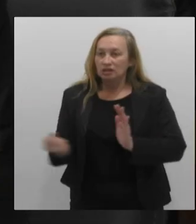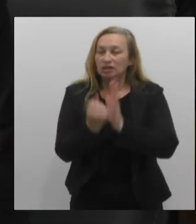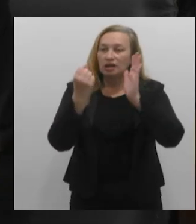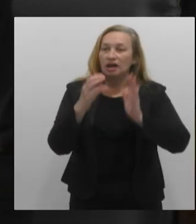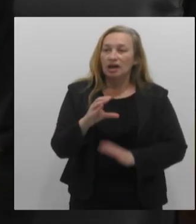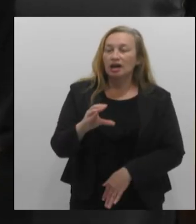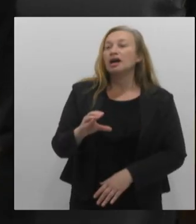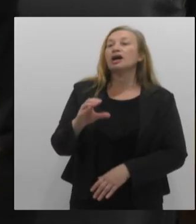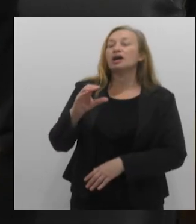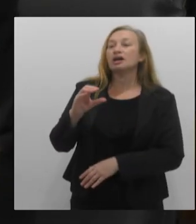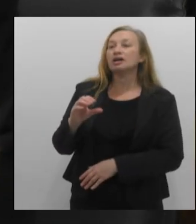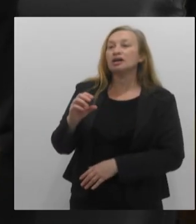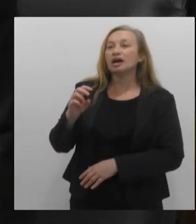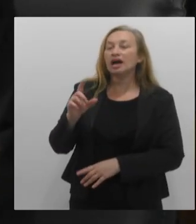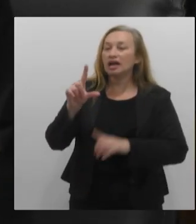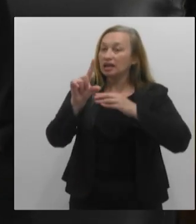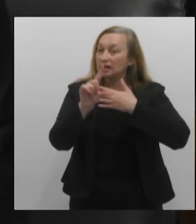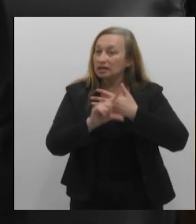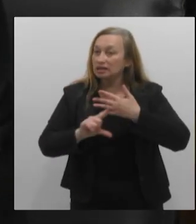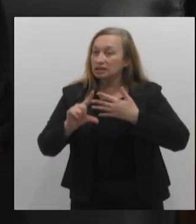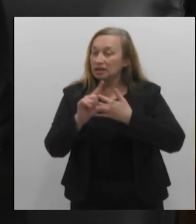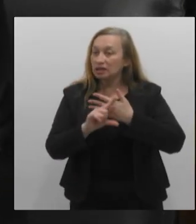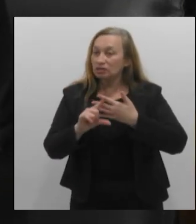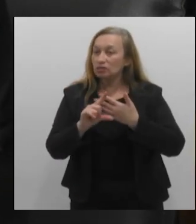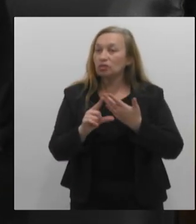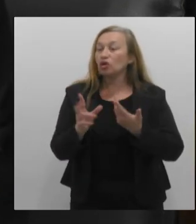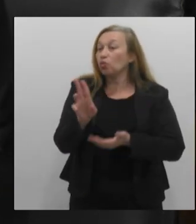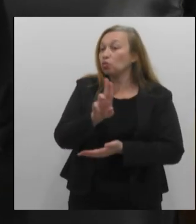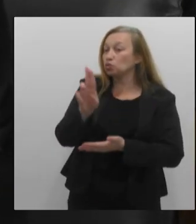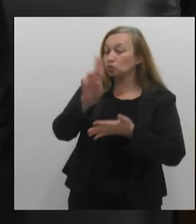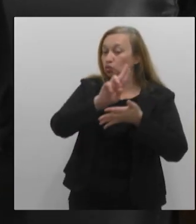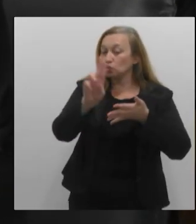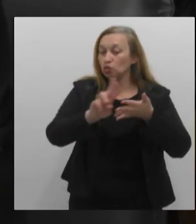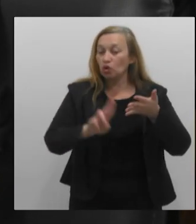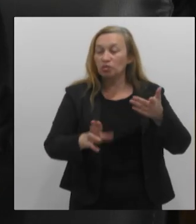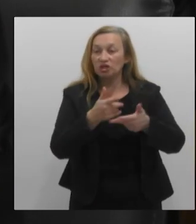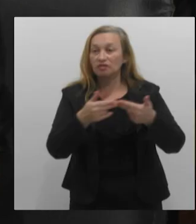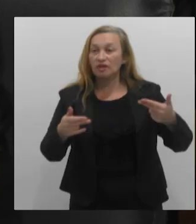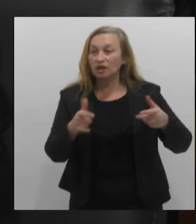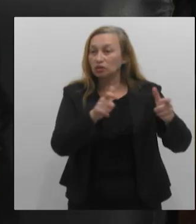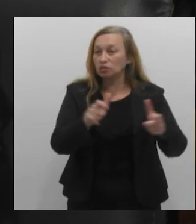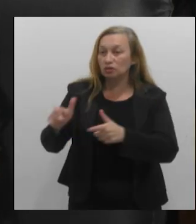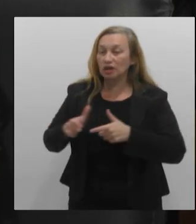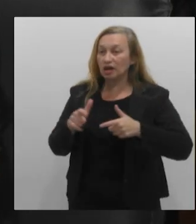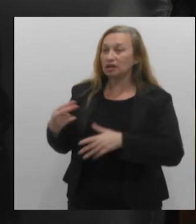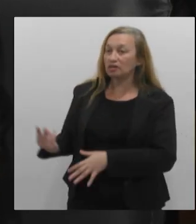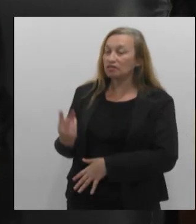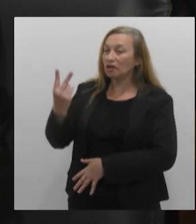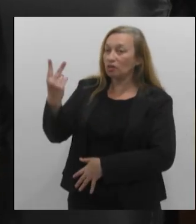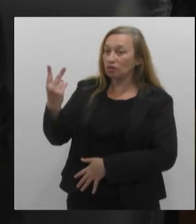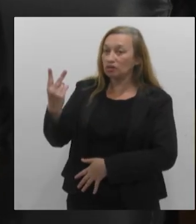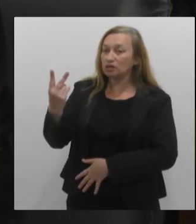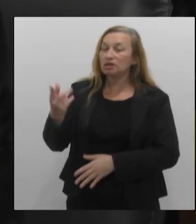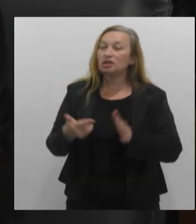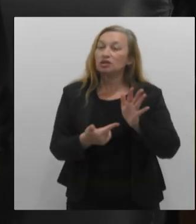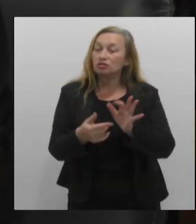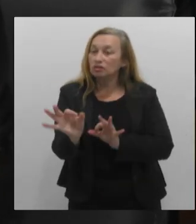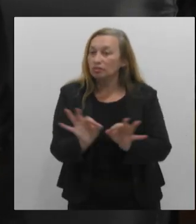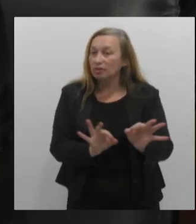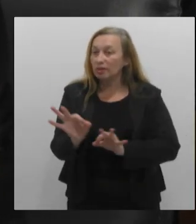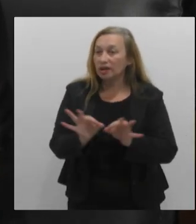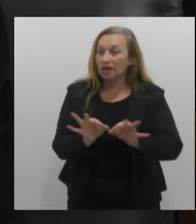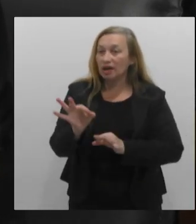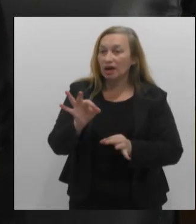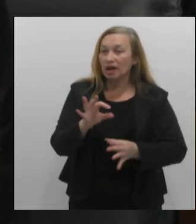a literatura devocional, os nomes de muitas localidades e inspirou valores que ajudam a moldar a alma